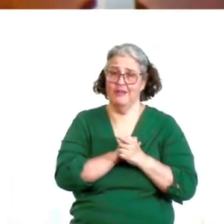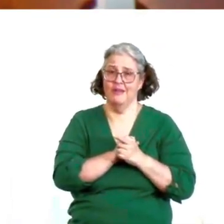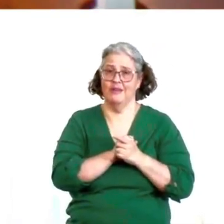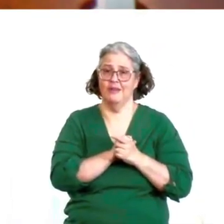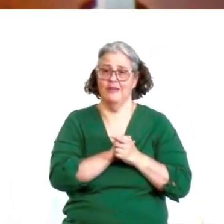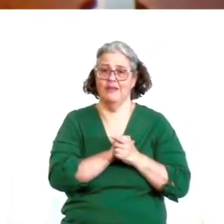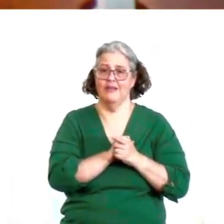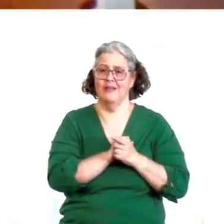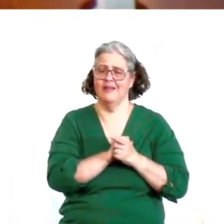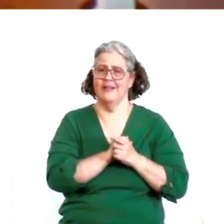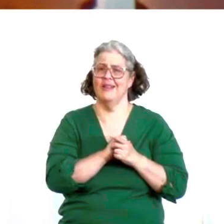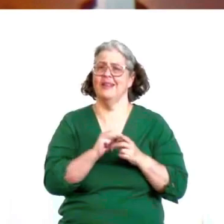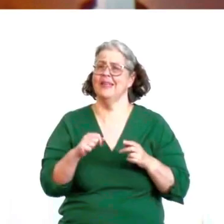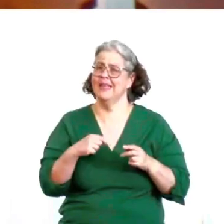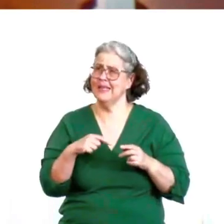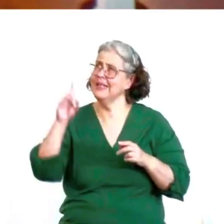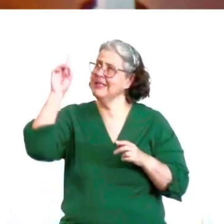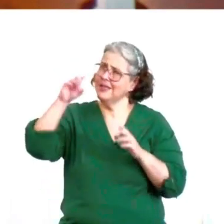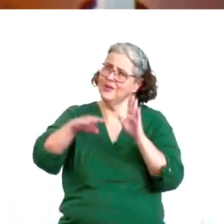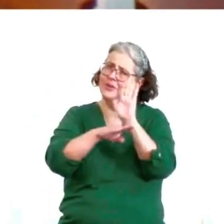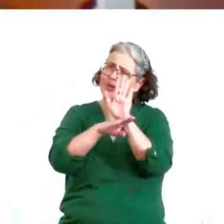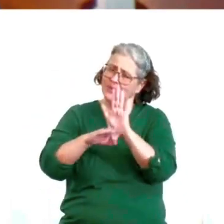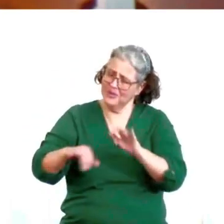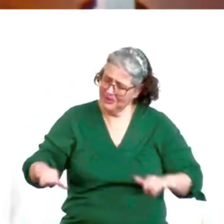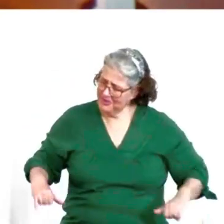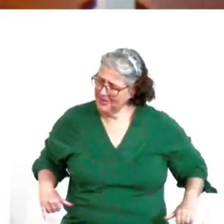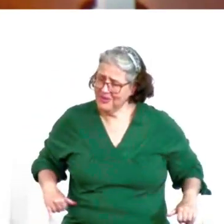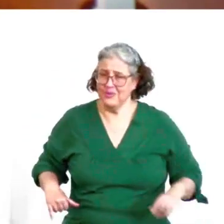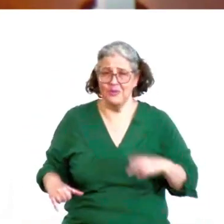sua dor, em meio ao seu pecado e à culpa que você carrega,